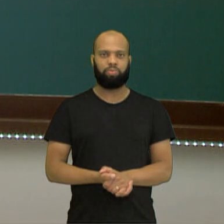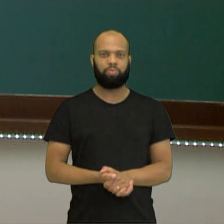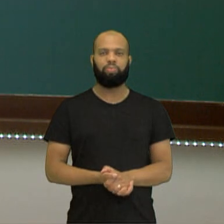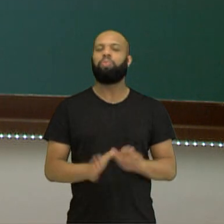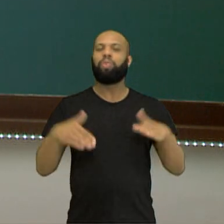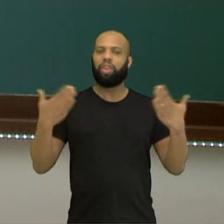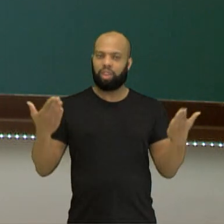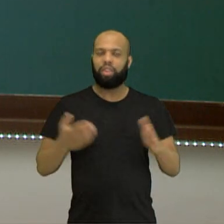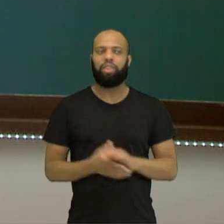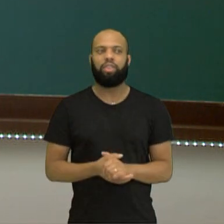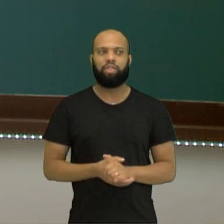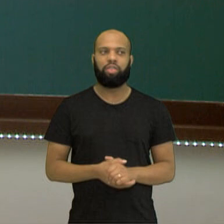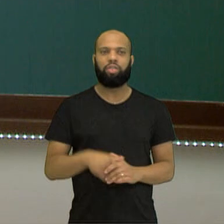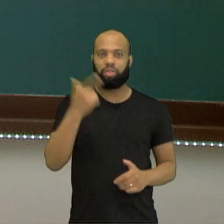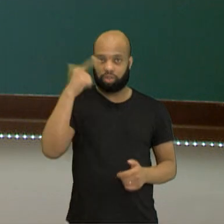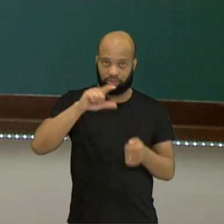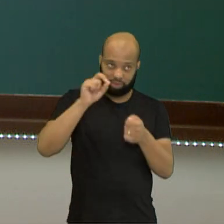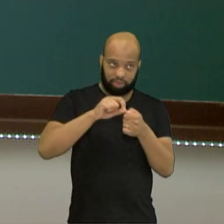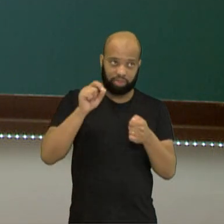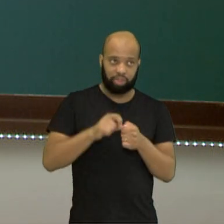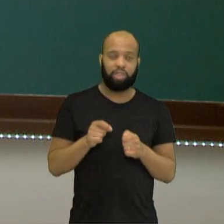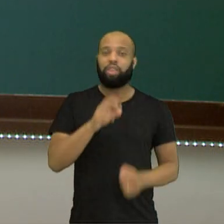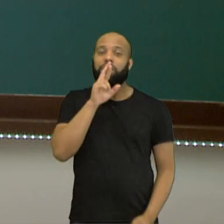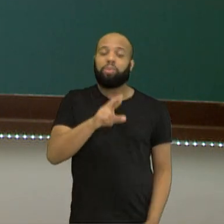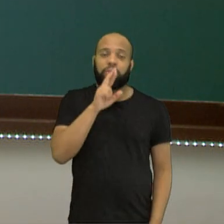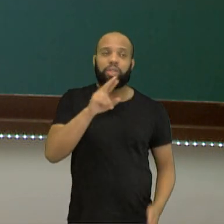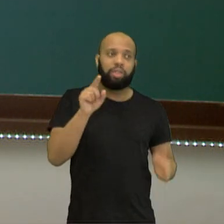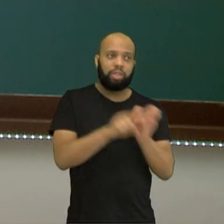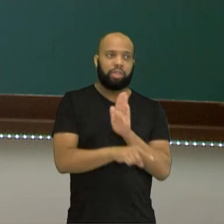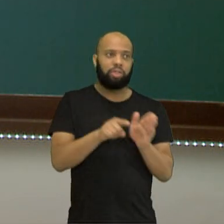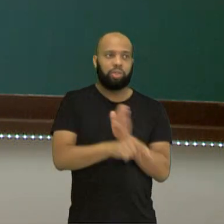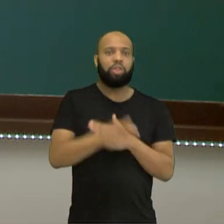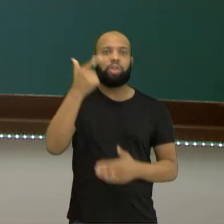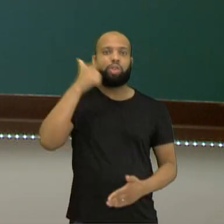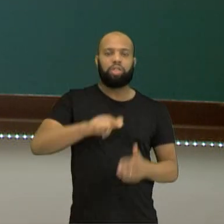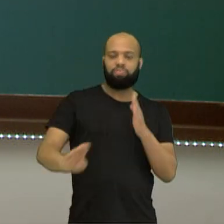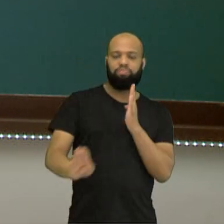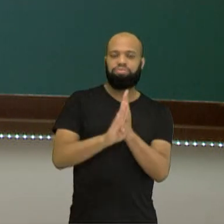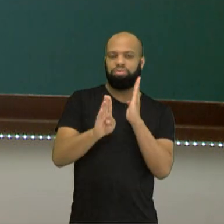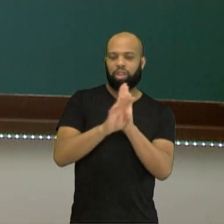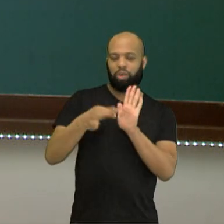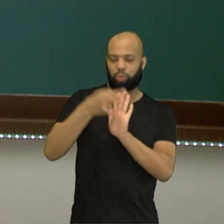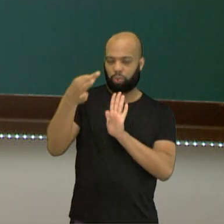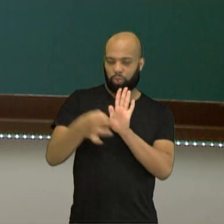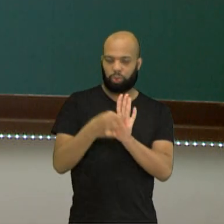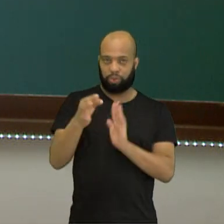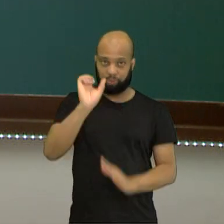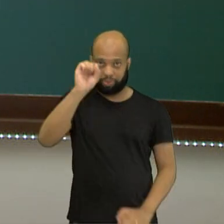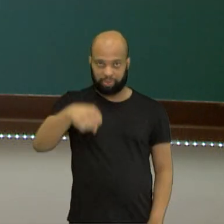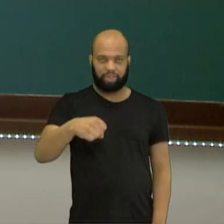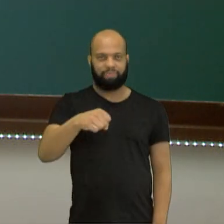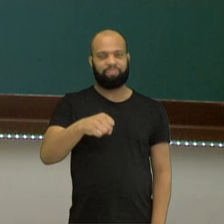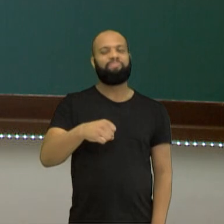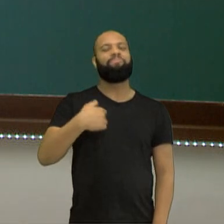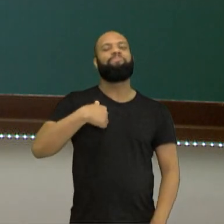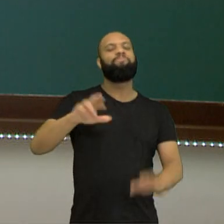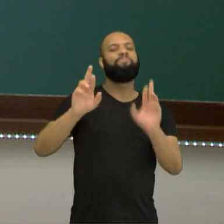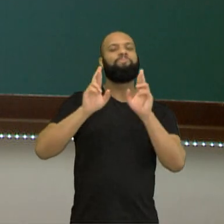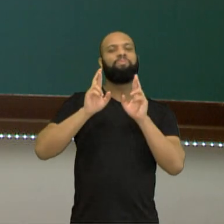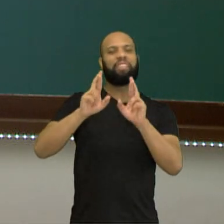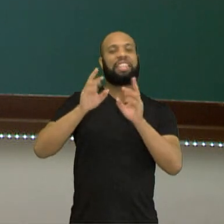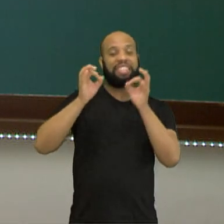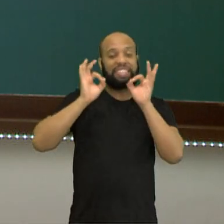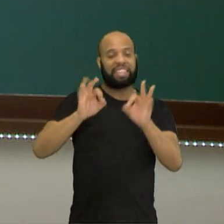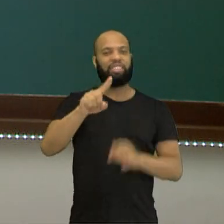E aí, fez lá, respondeu, conseguiu encontrar os argumentos? Claro que conseguiu.